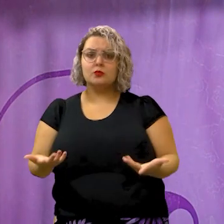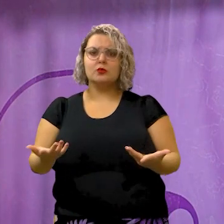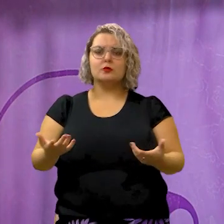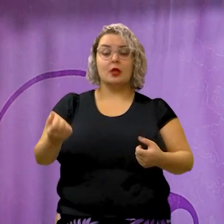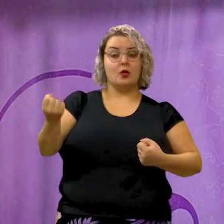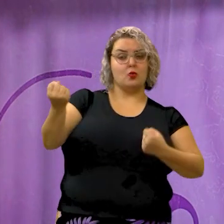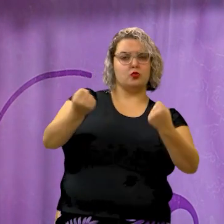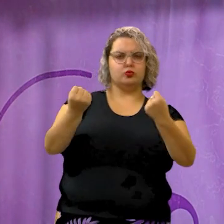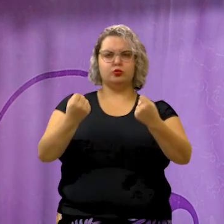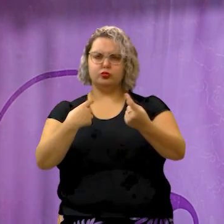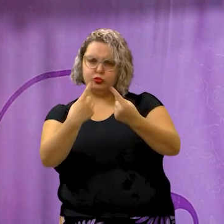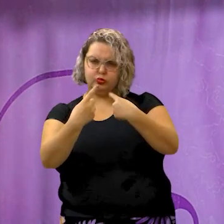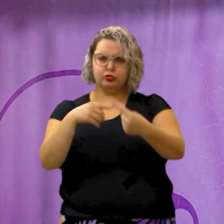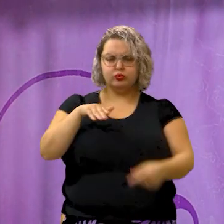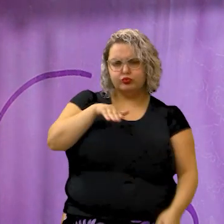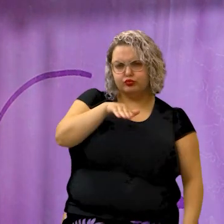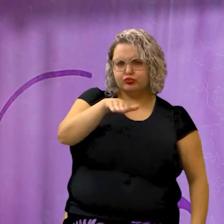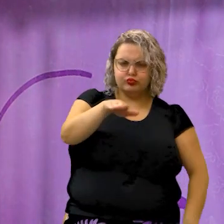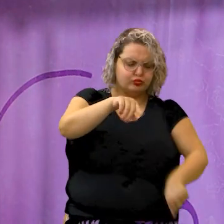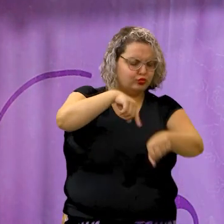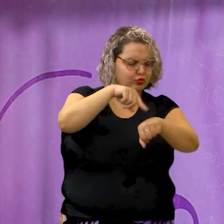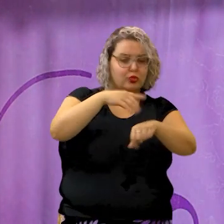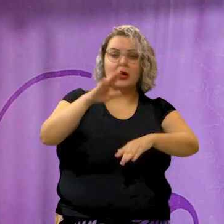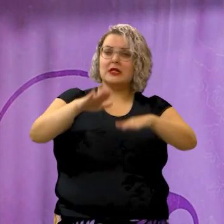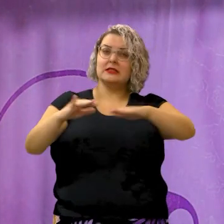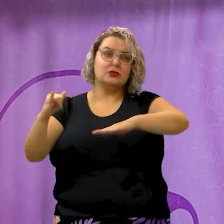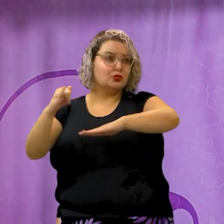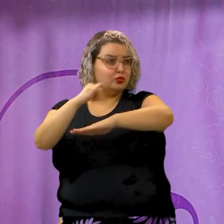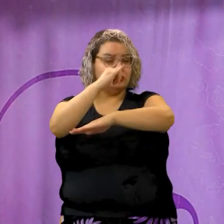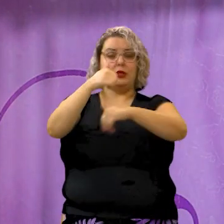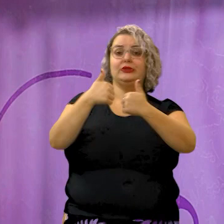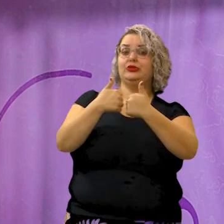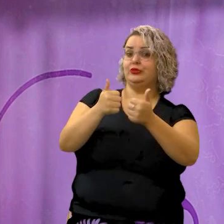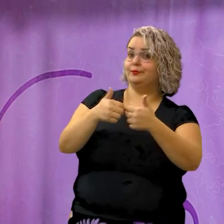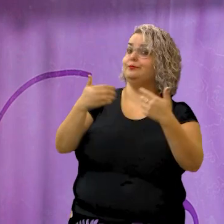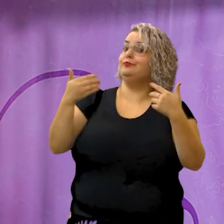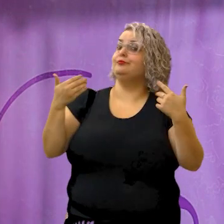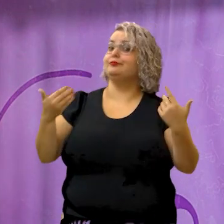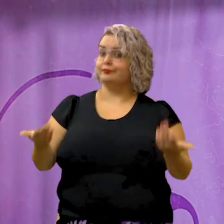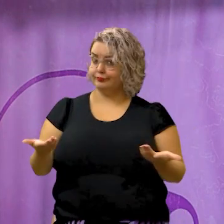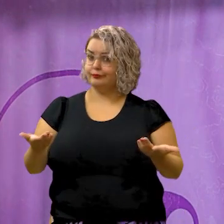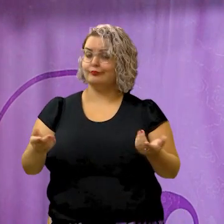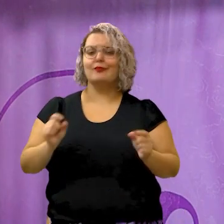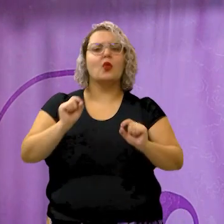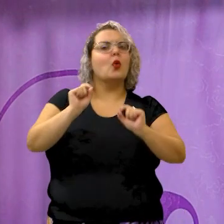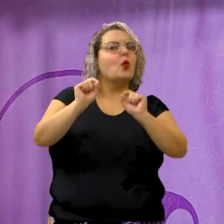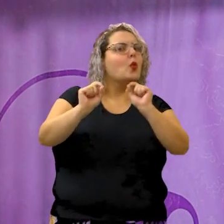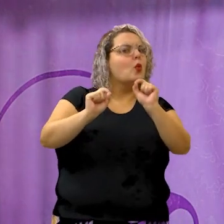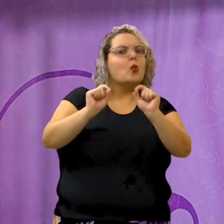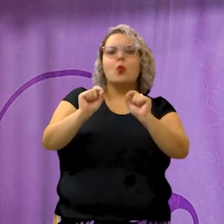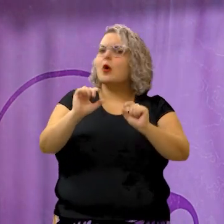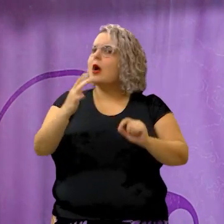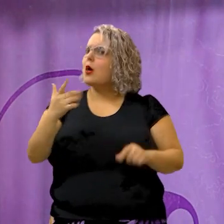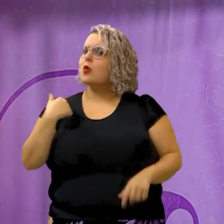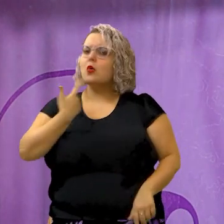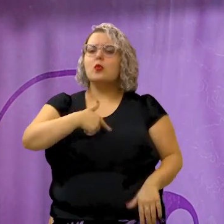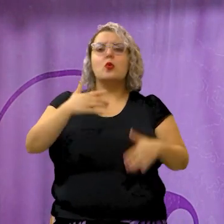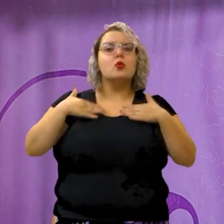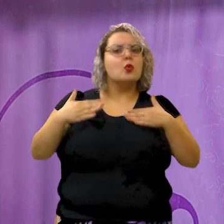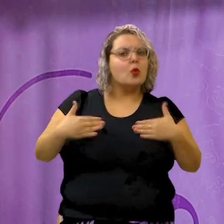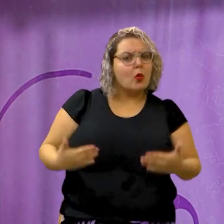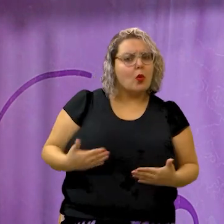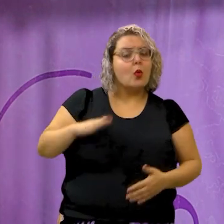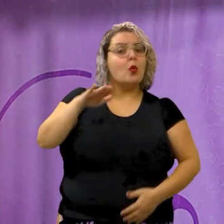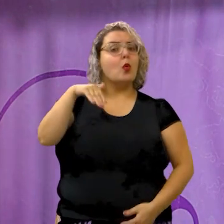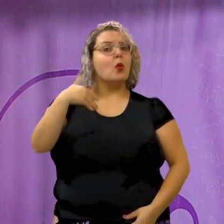pegam o carro, vão para a estrada, ou às vezes viagem de avião, de ônibus, enfim. O que acontece com o nosso corpo